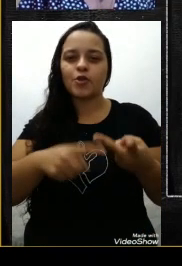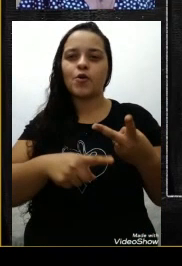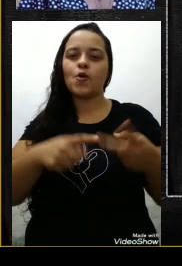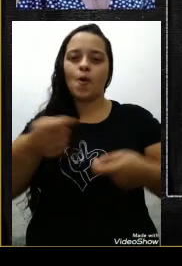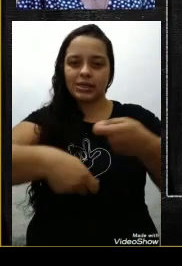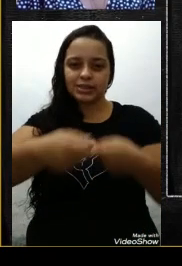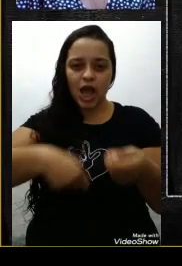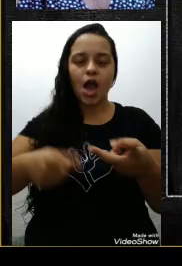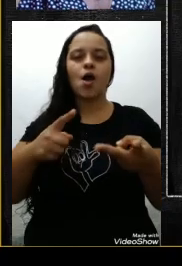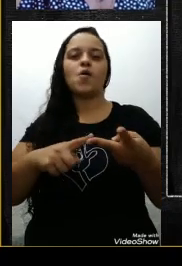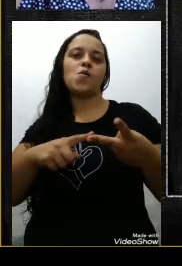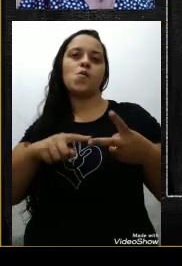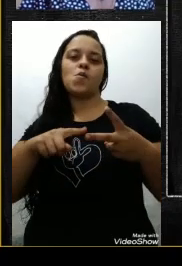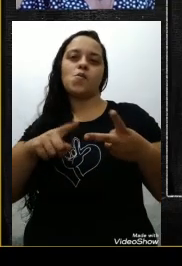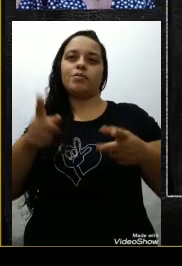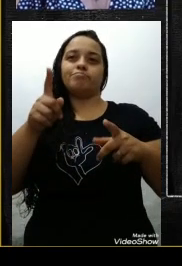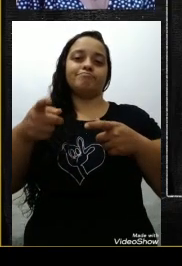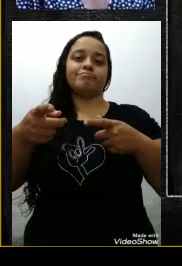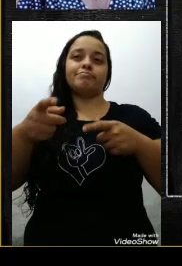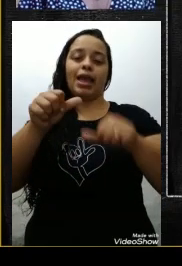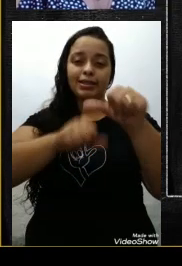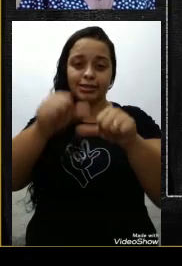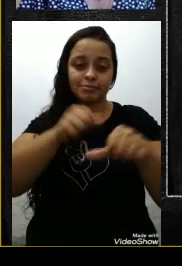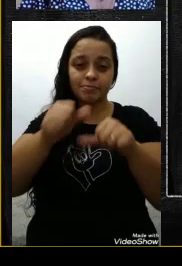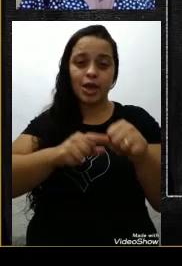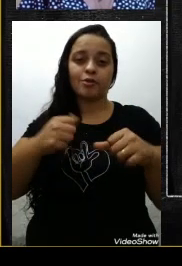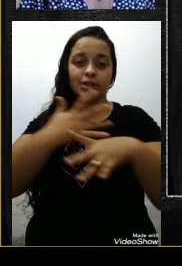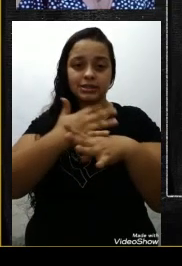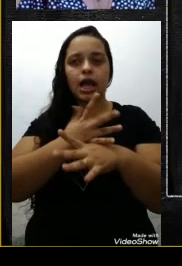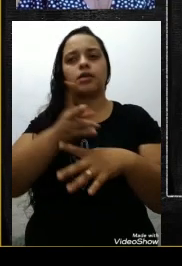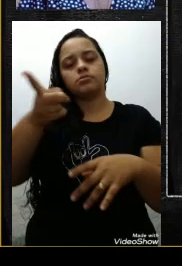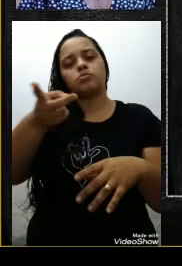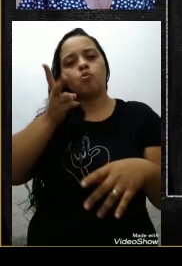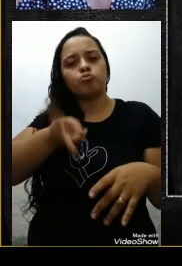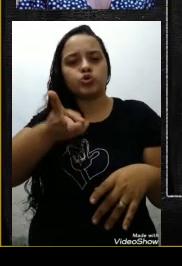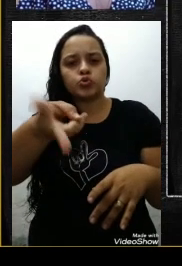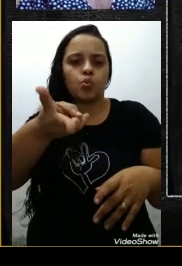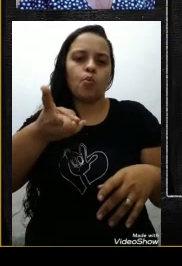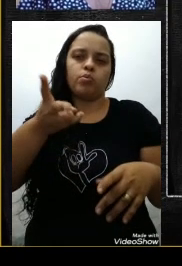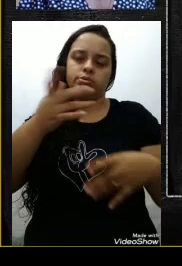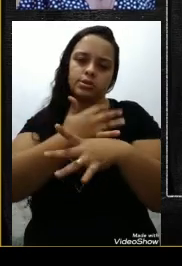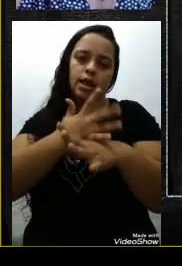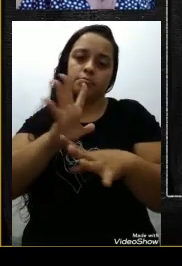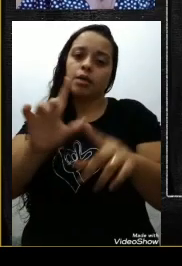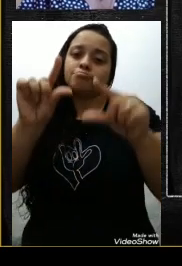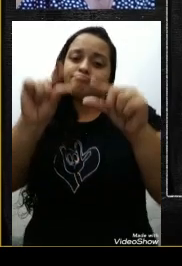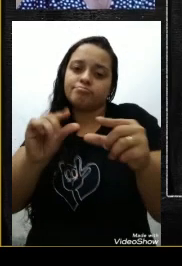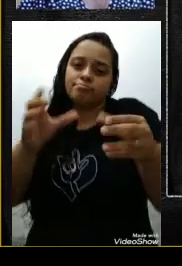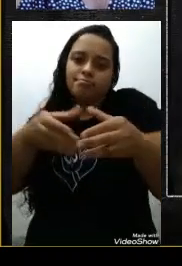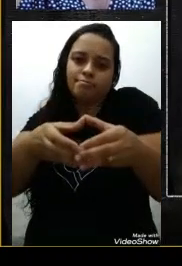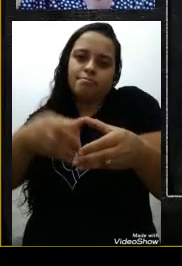renascimento comercial, renascimento das cidades, elas continuaram existindo, mas diminuídas em